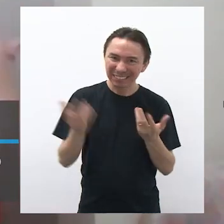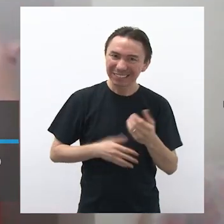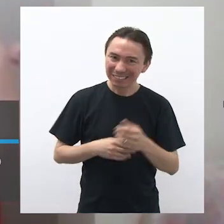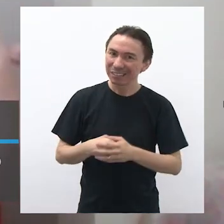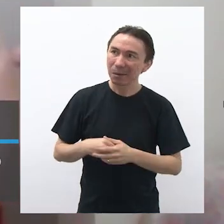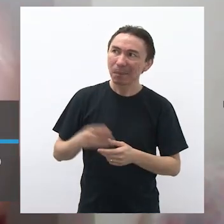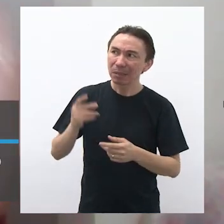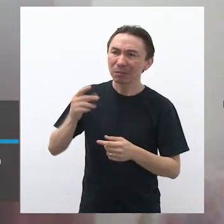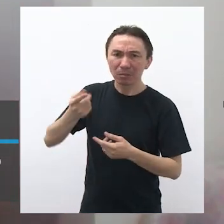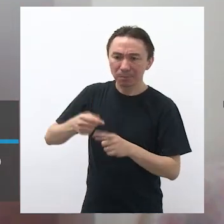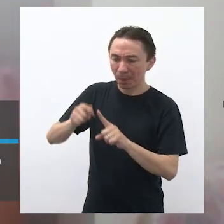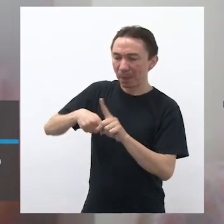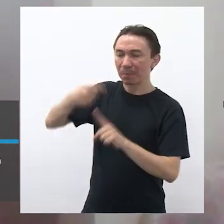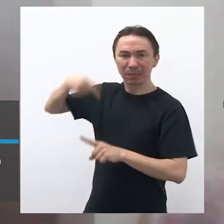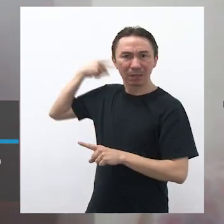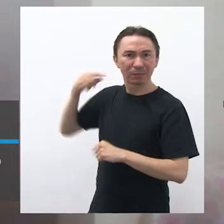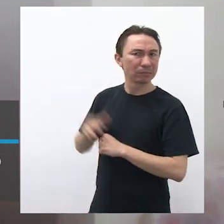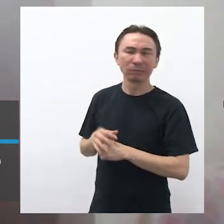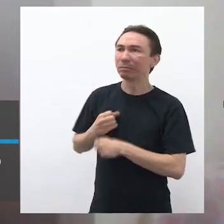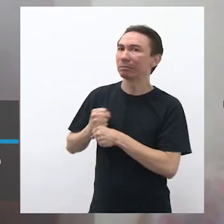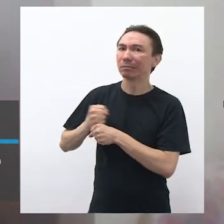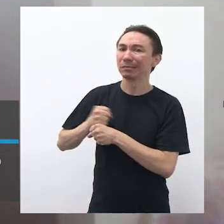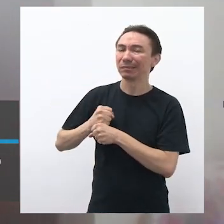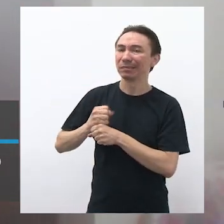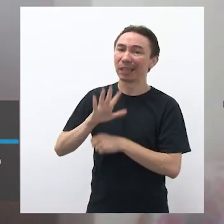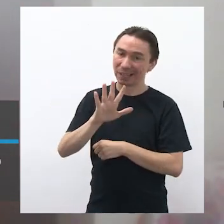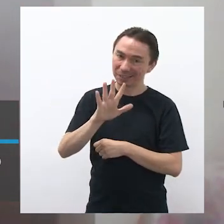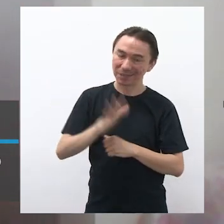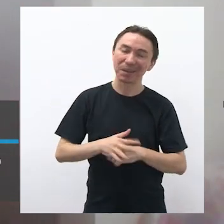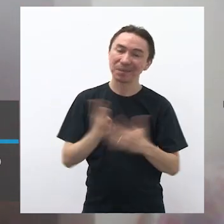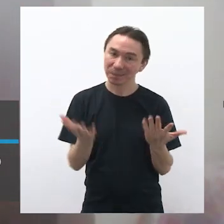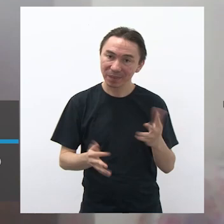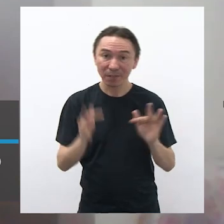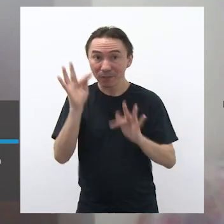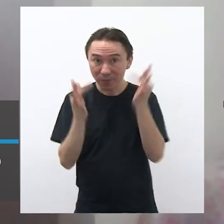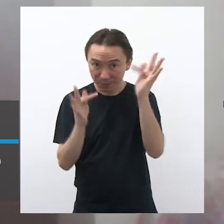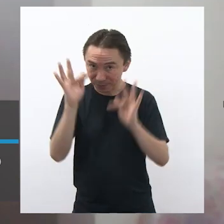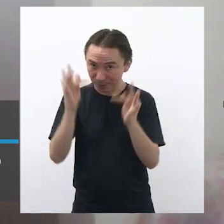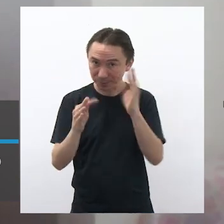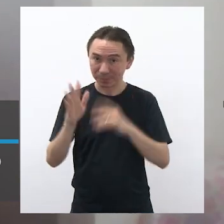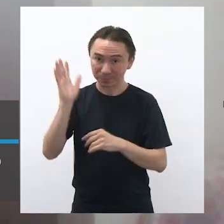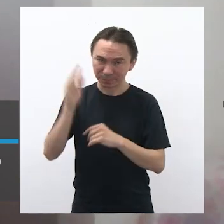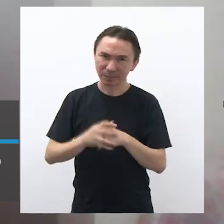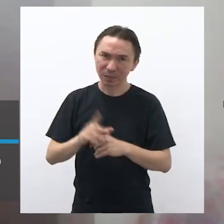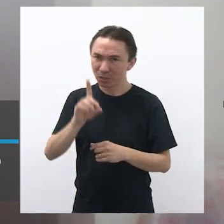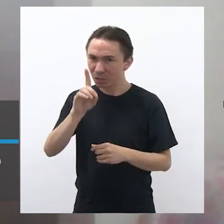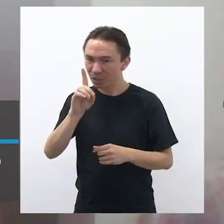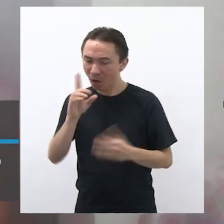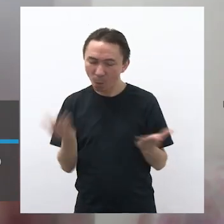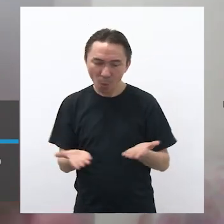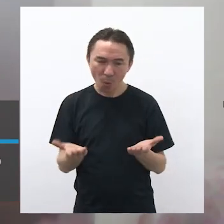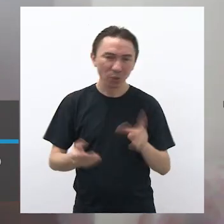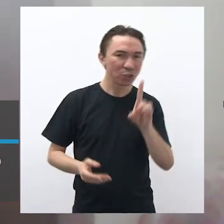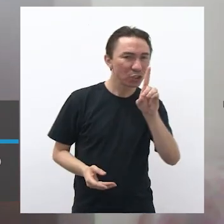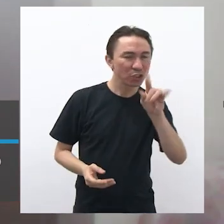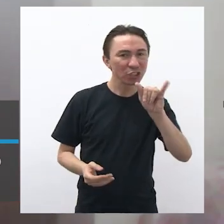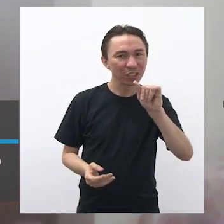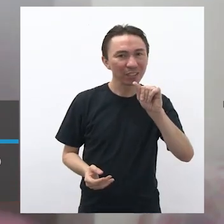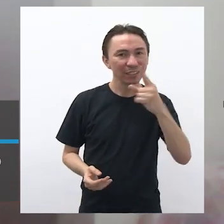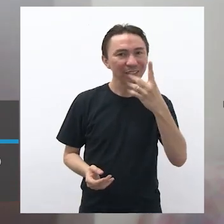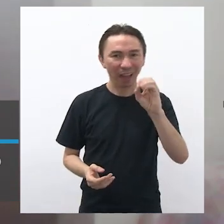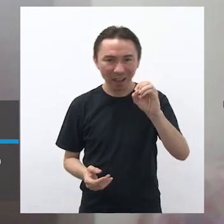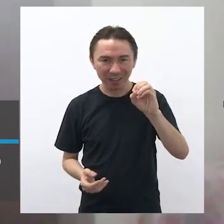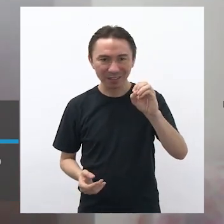em fevereiro e a gente aqui, né, no dia 10 de junho. Quantas coisas já aconteceram na